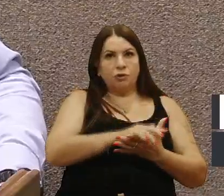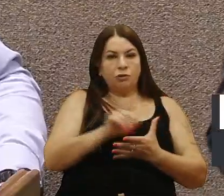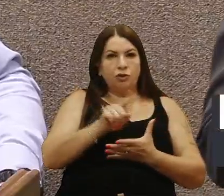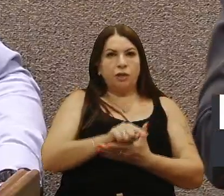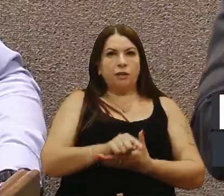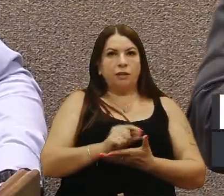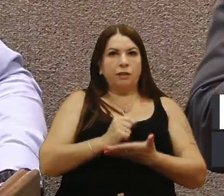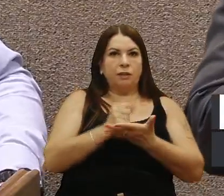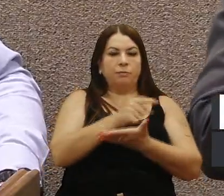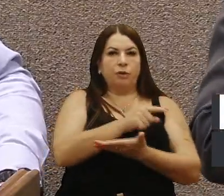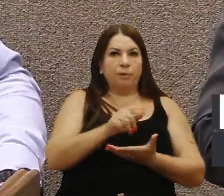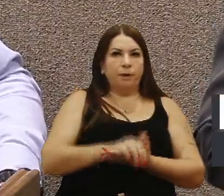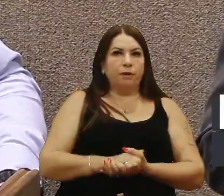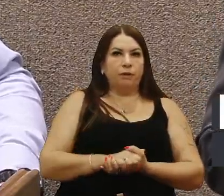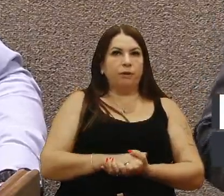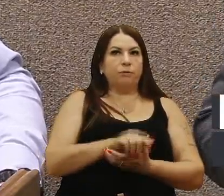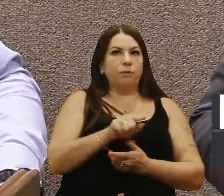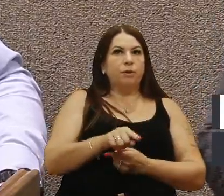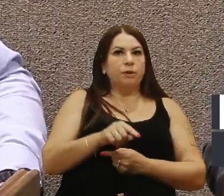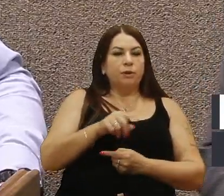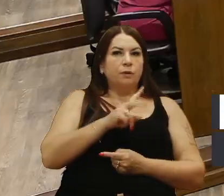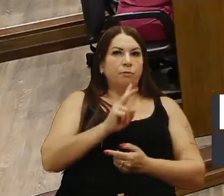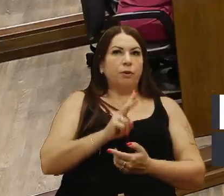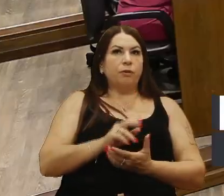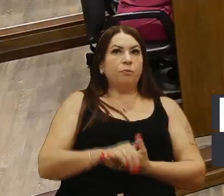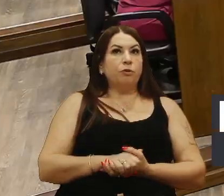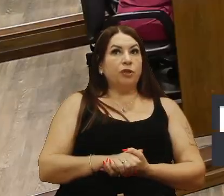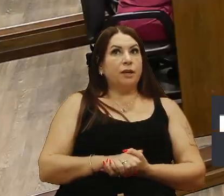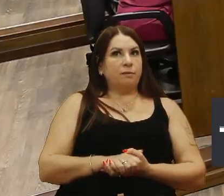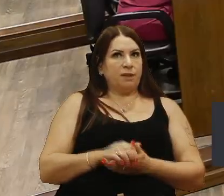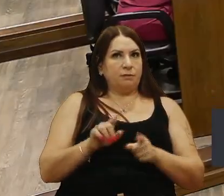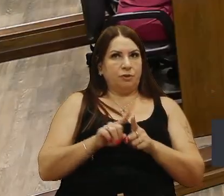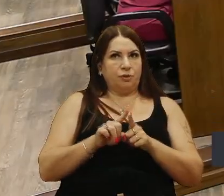e conte comigo, estarei sempre presente. Obrigado. Próximo inscrito, vereador Caleb